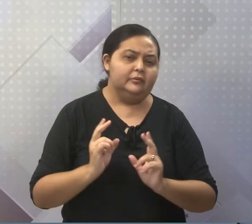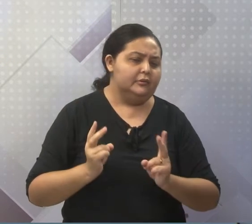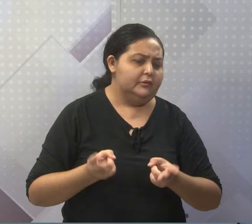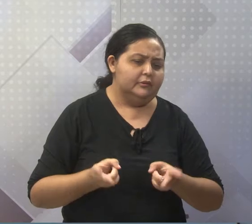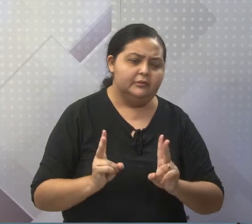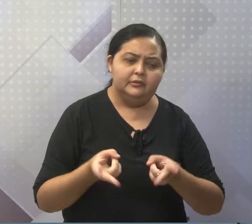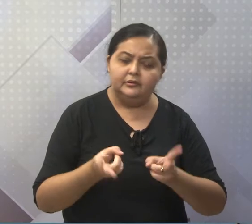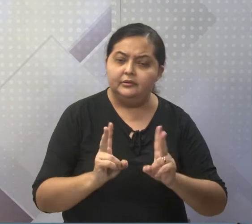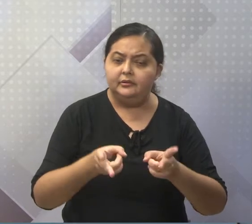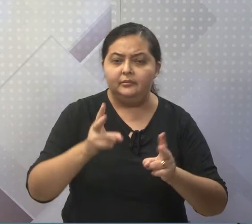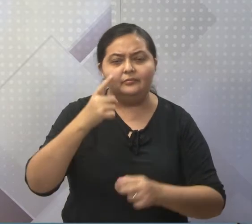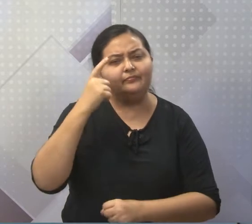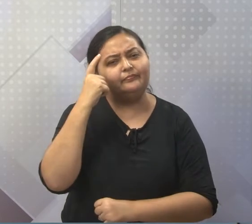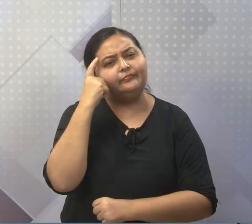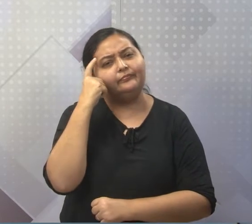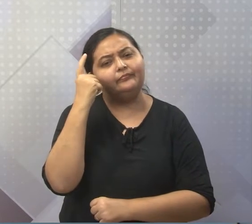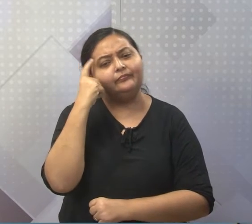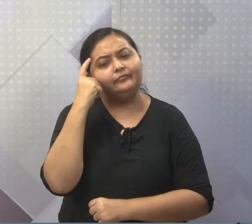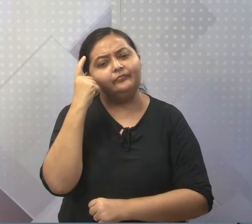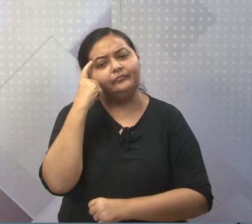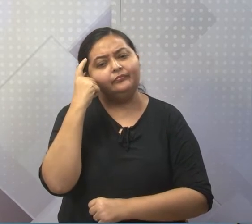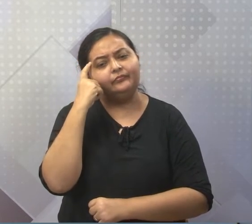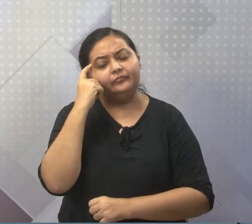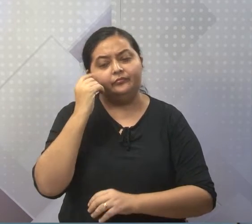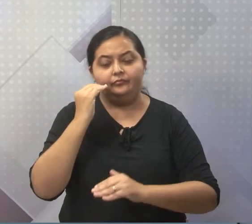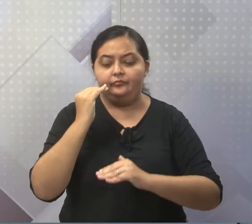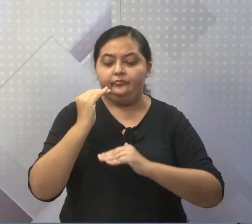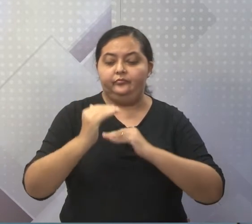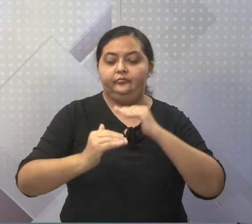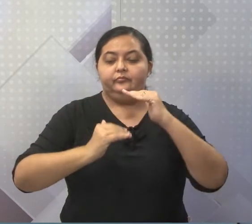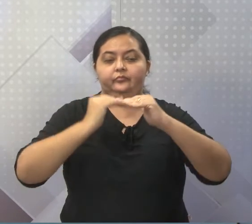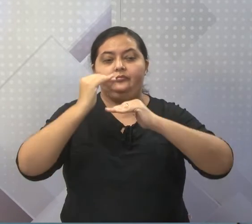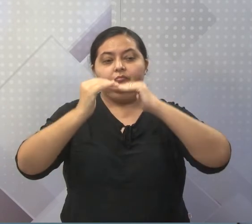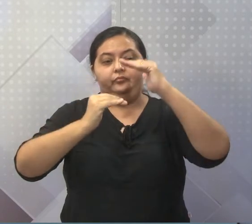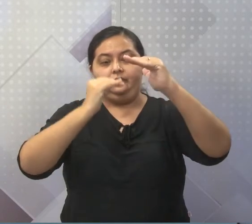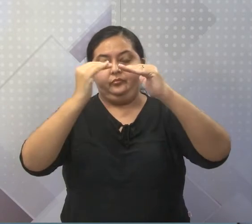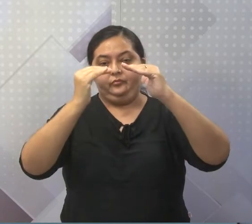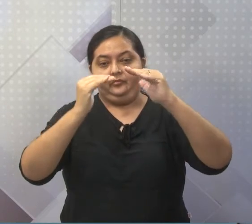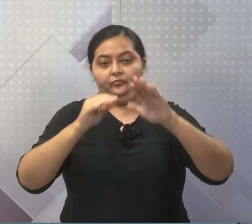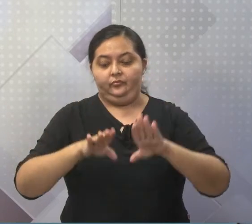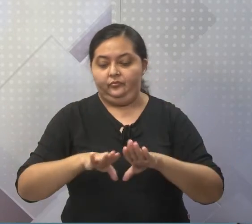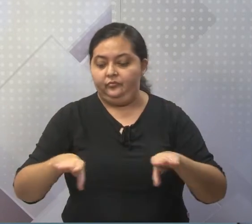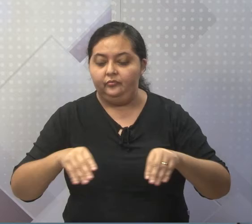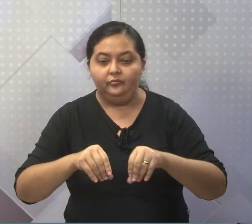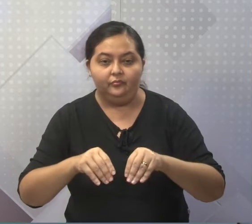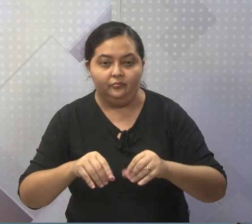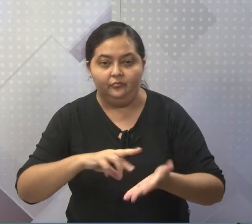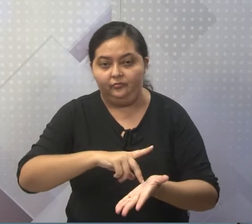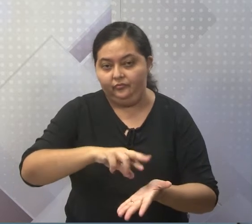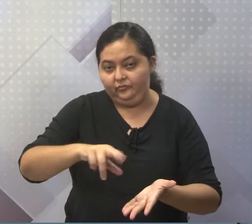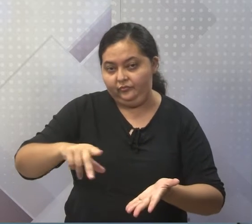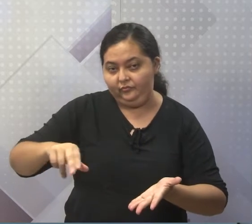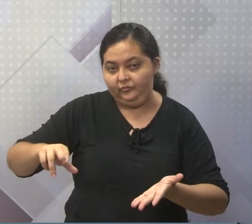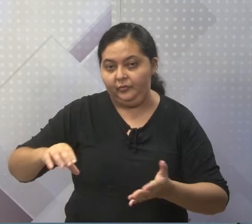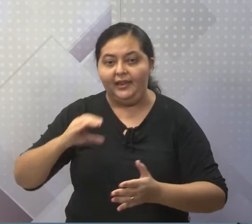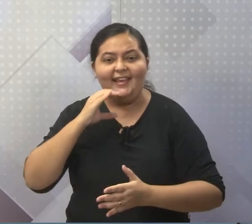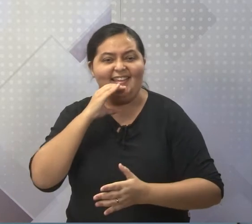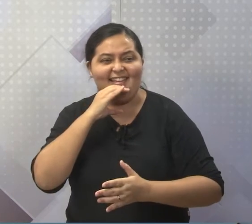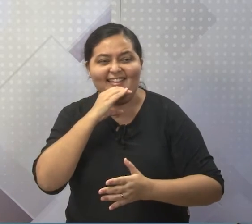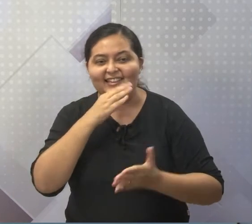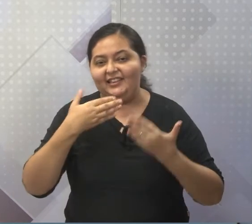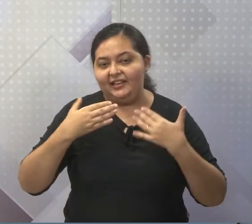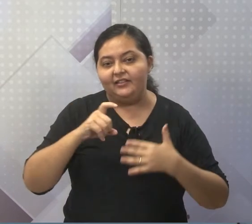sempre a gente tem essa ideia de desenvolver a questão primária É lógico tem fatores que favorecem o